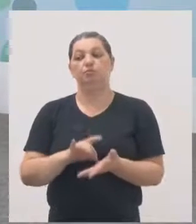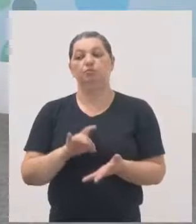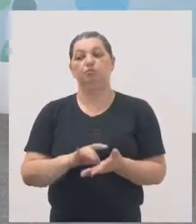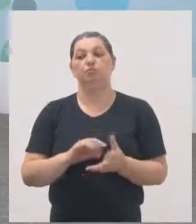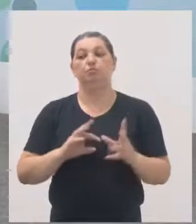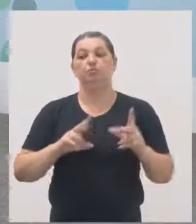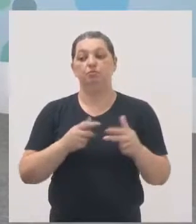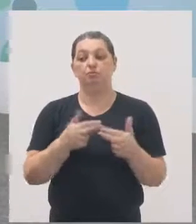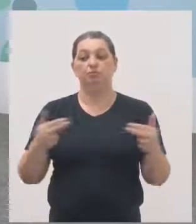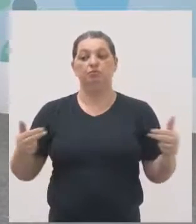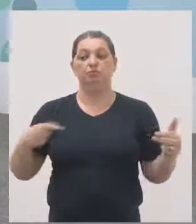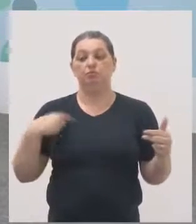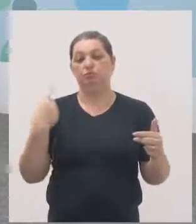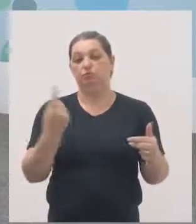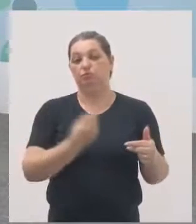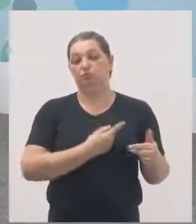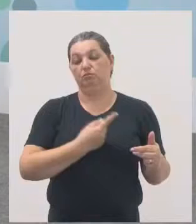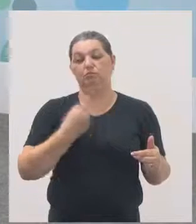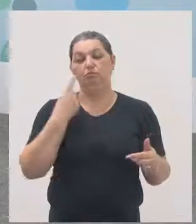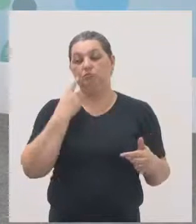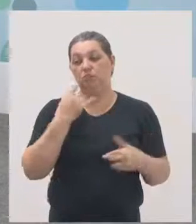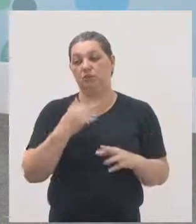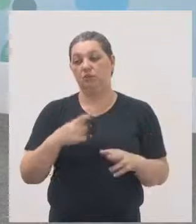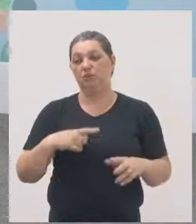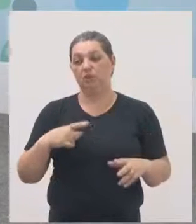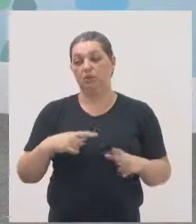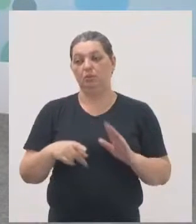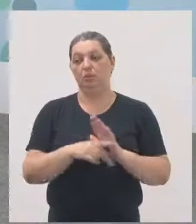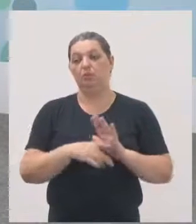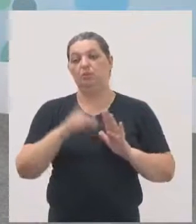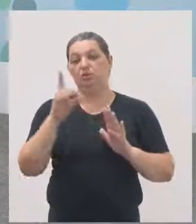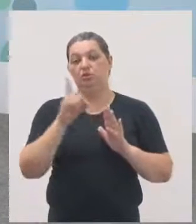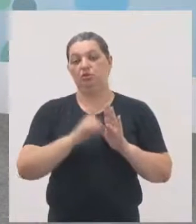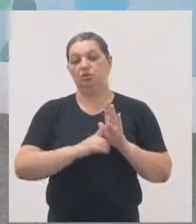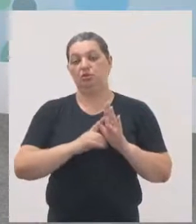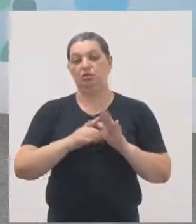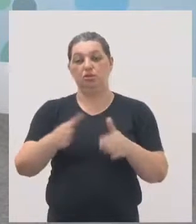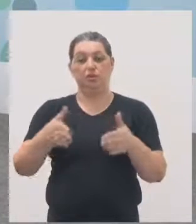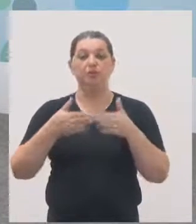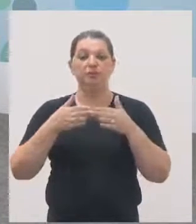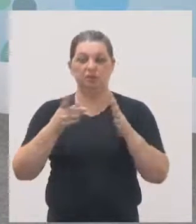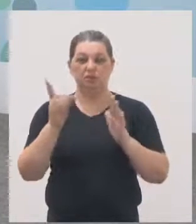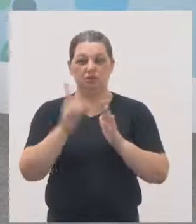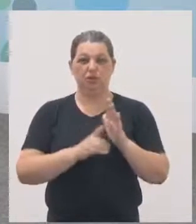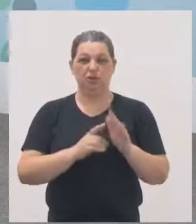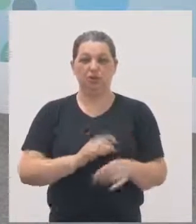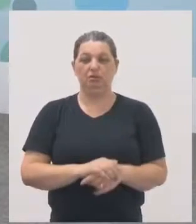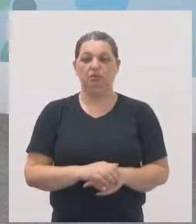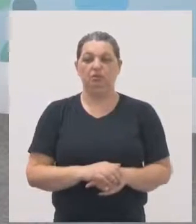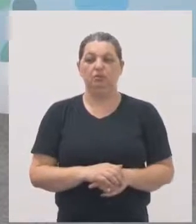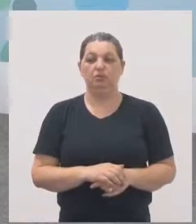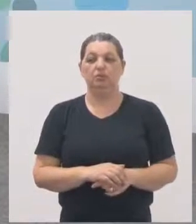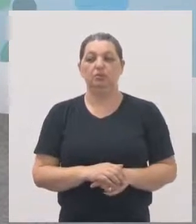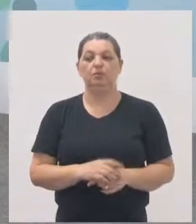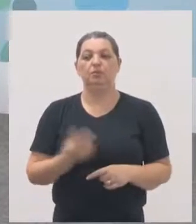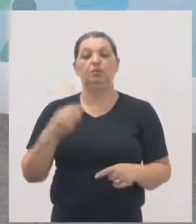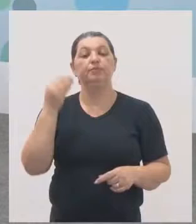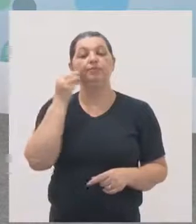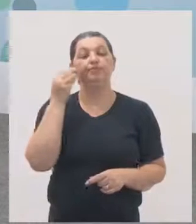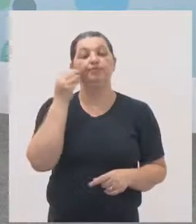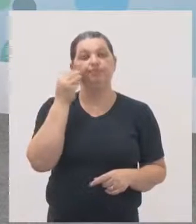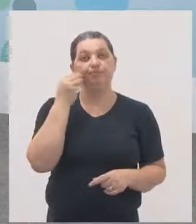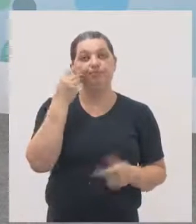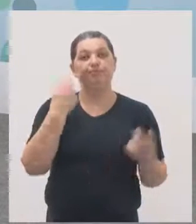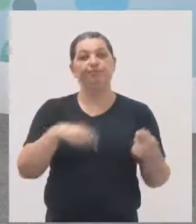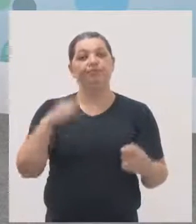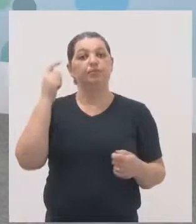que é o nosso mantra, né? Eu falo que eu tenho o mantra do direito autoral e também da questão de que a gente tem que testar, a gente sempre tem que pensar